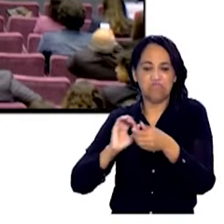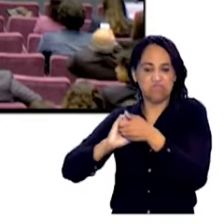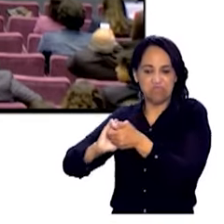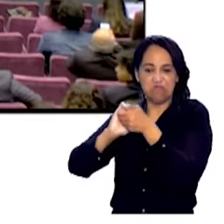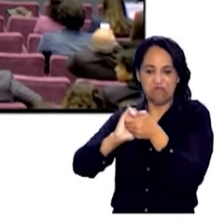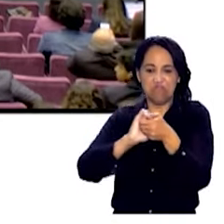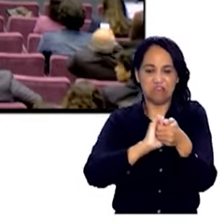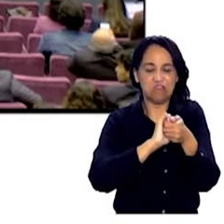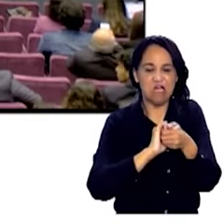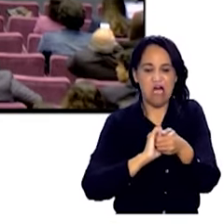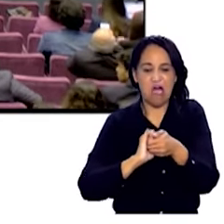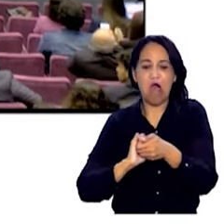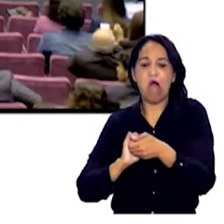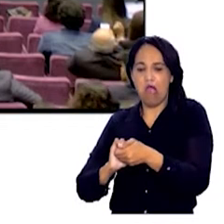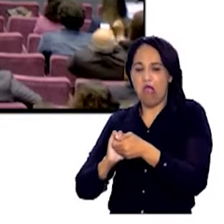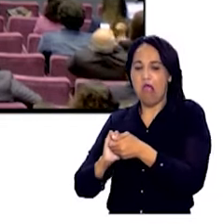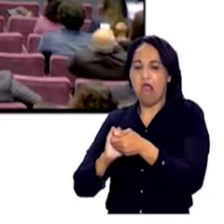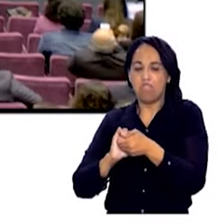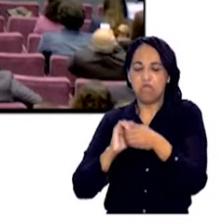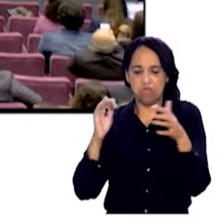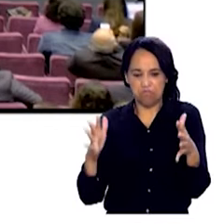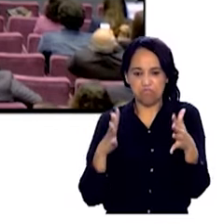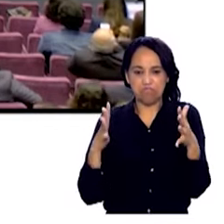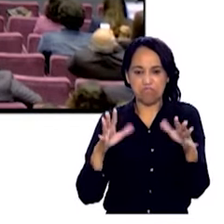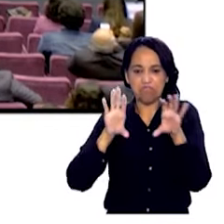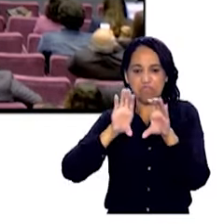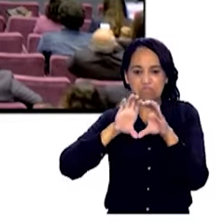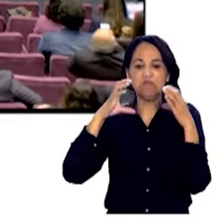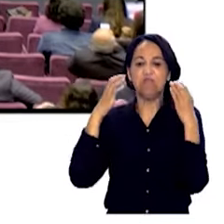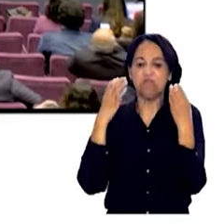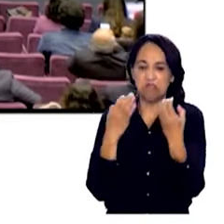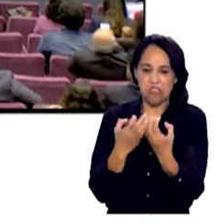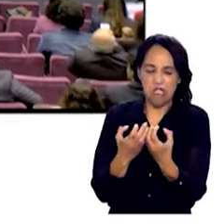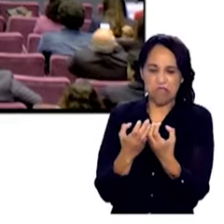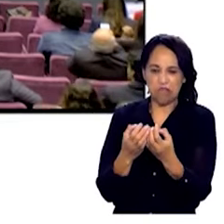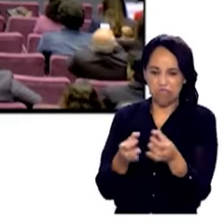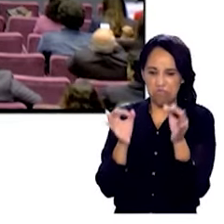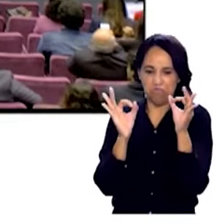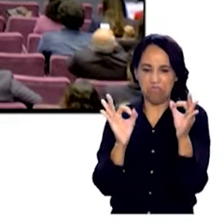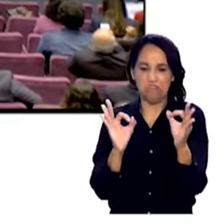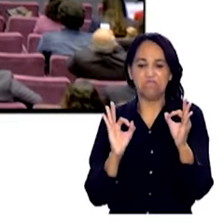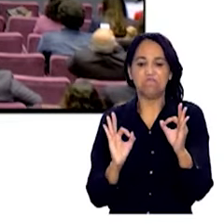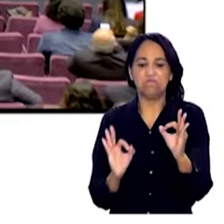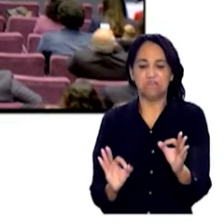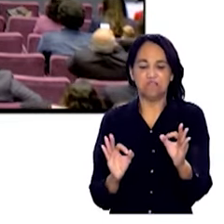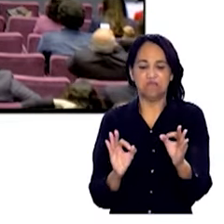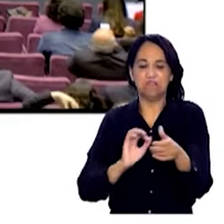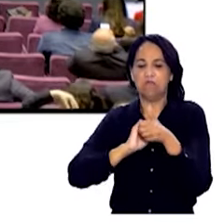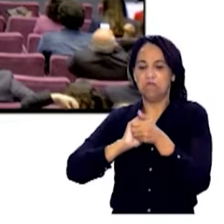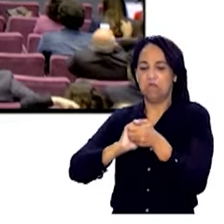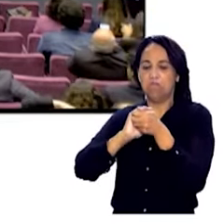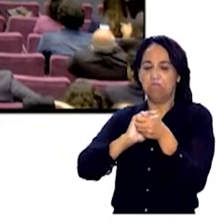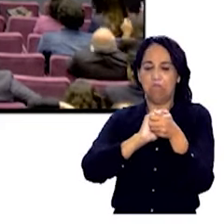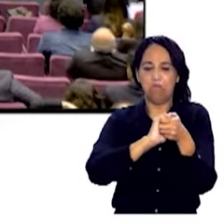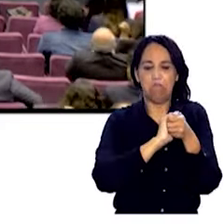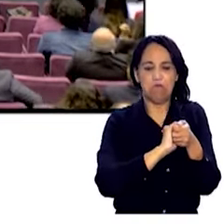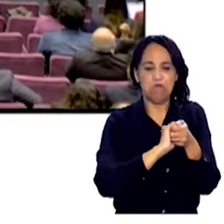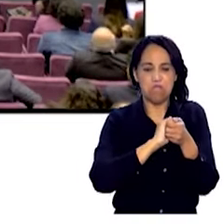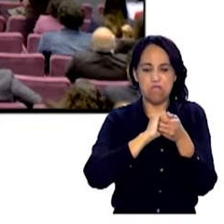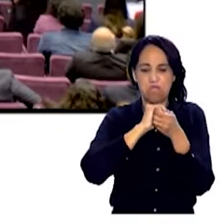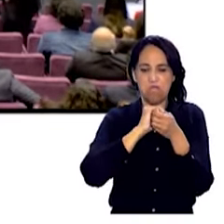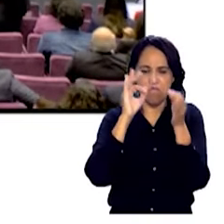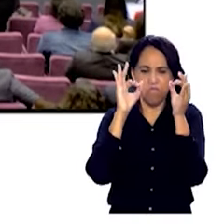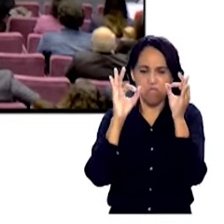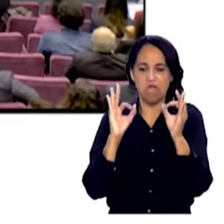Nossa corte Suprema de direito Federal quera receber aqui meus mais entusiasmados cumprimentos Ministro Mauro Camp